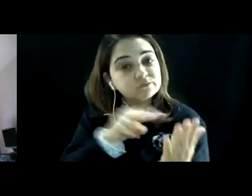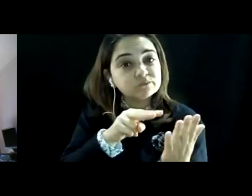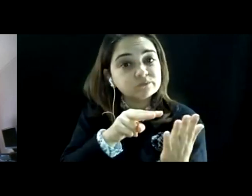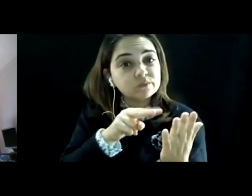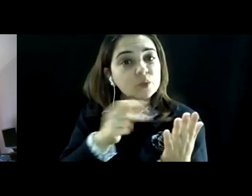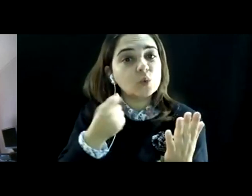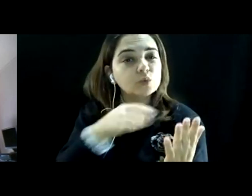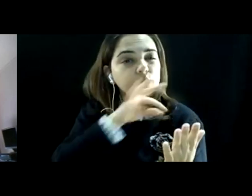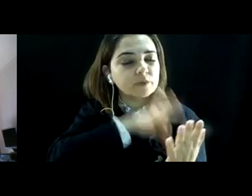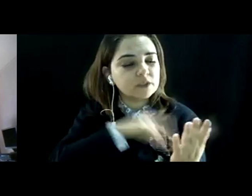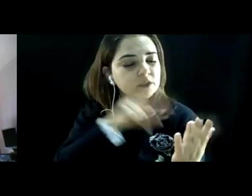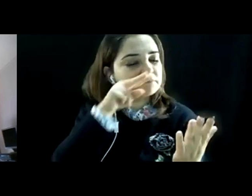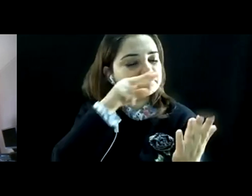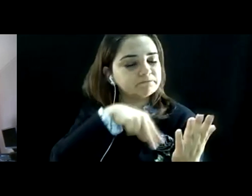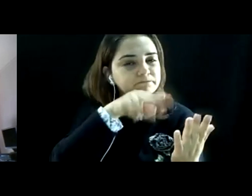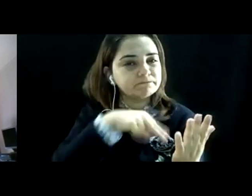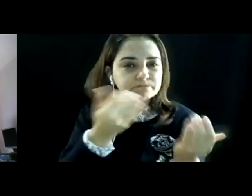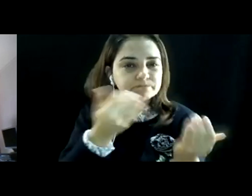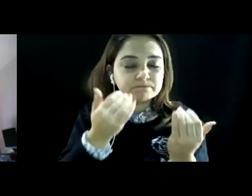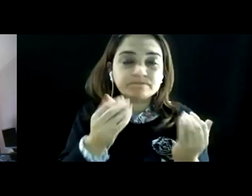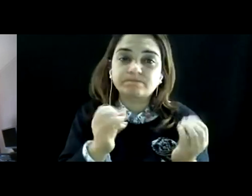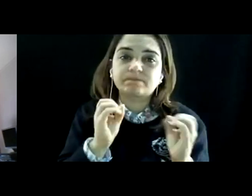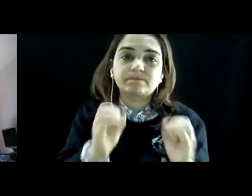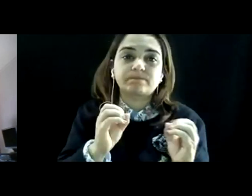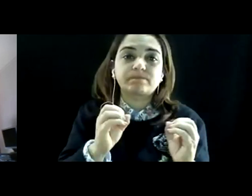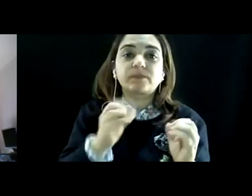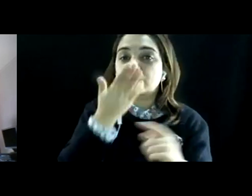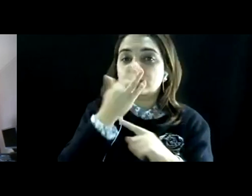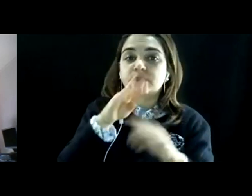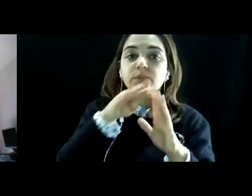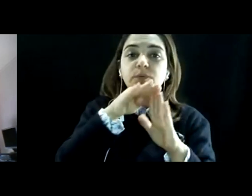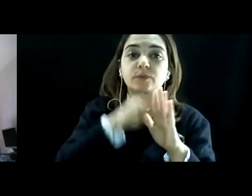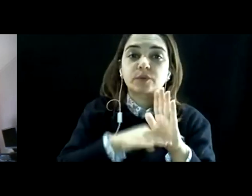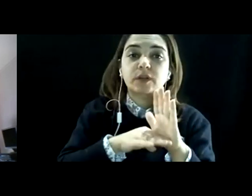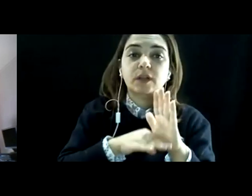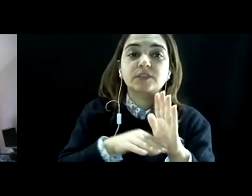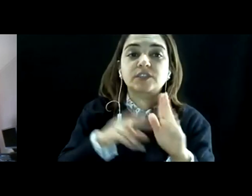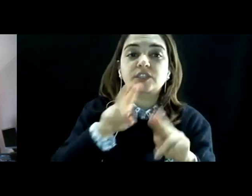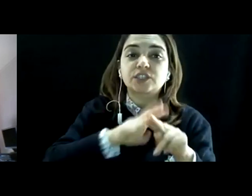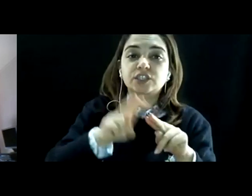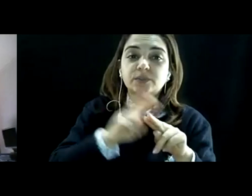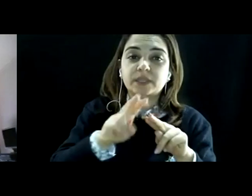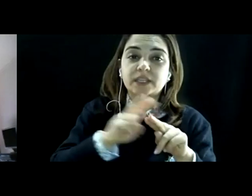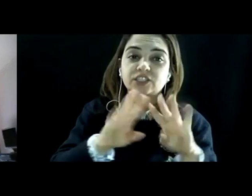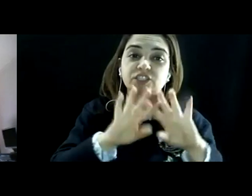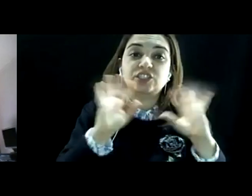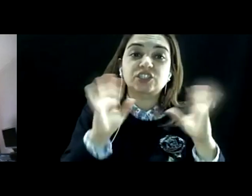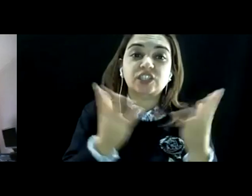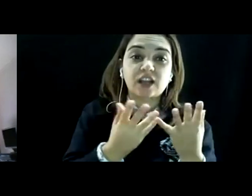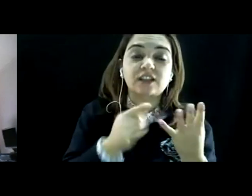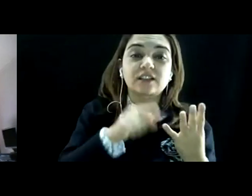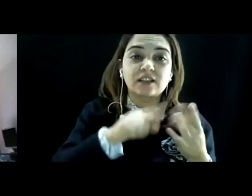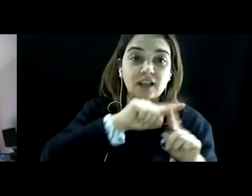ver. Um exemplo, os programas das disciplinas de caráter geral foram criados em